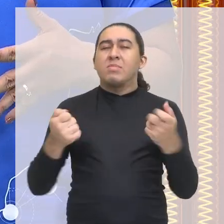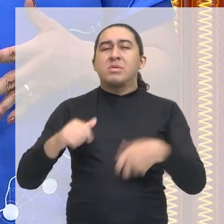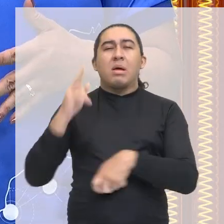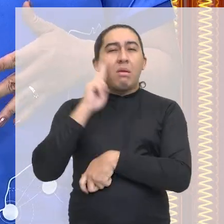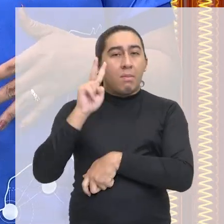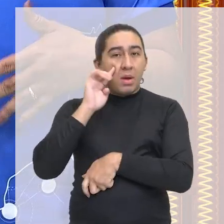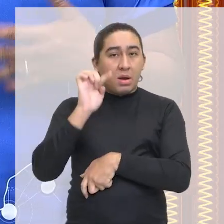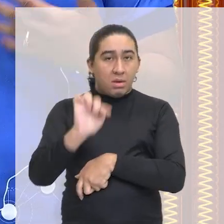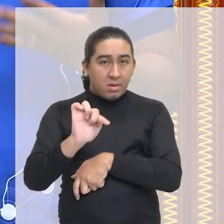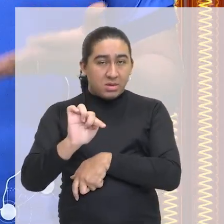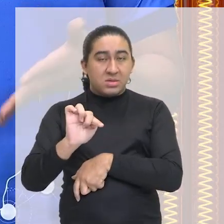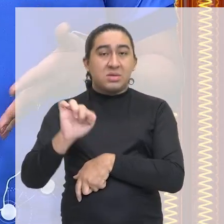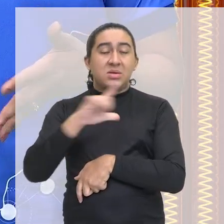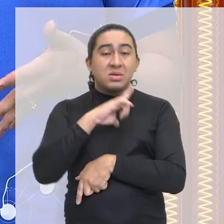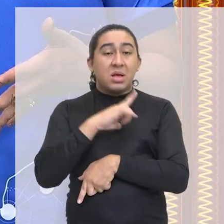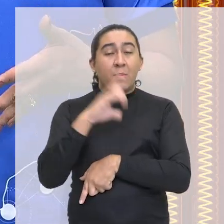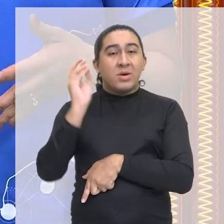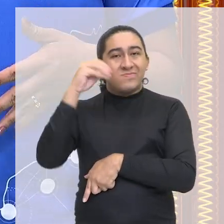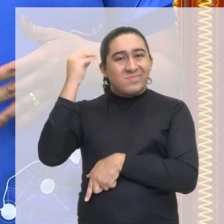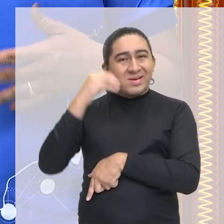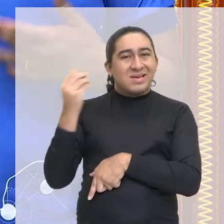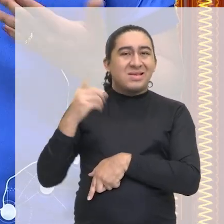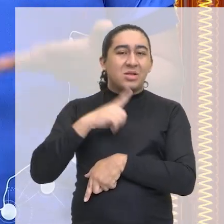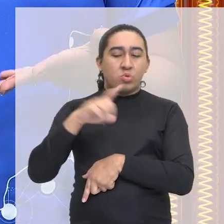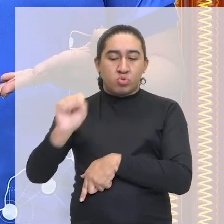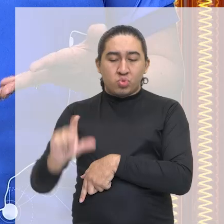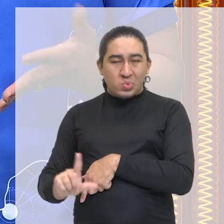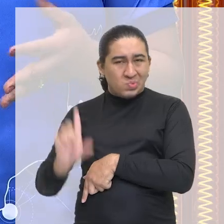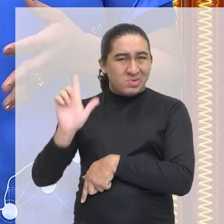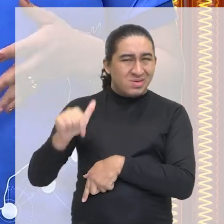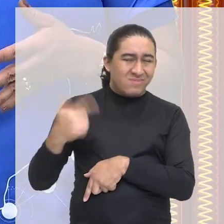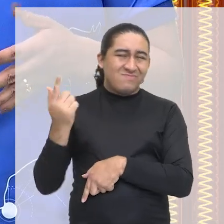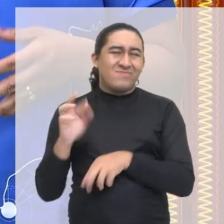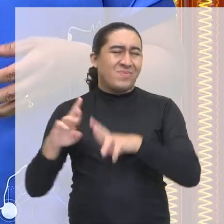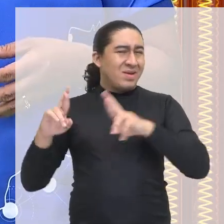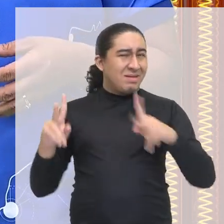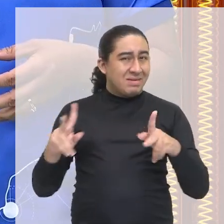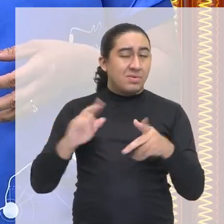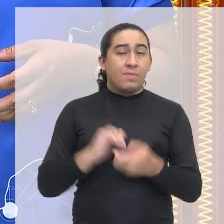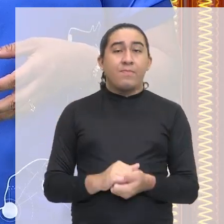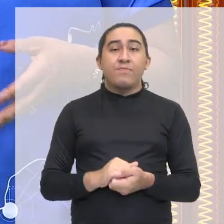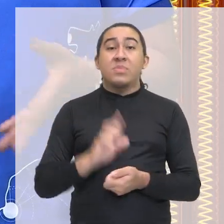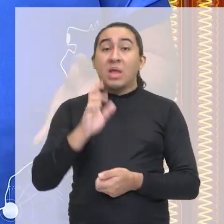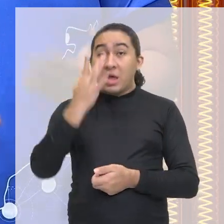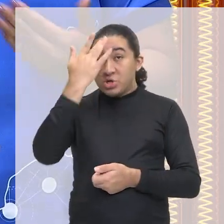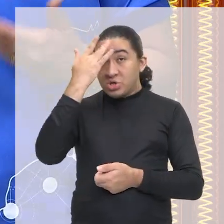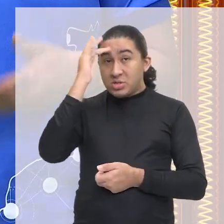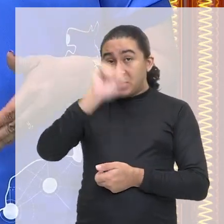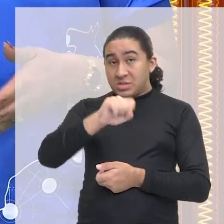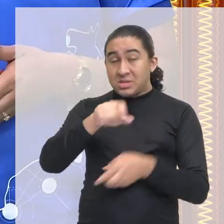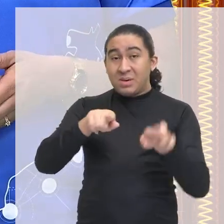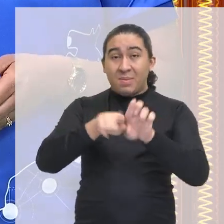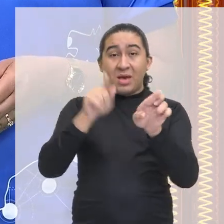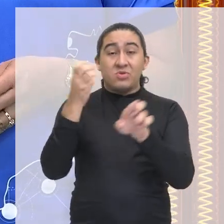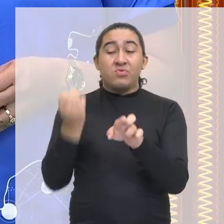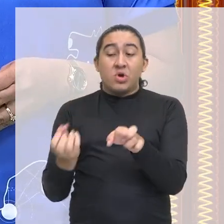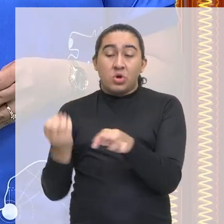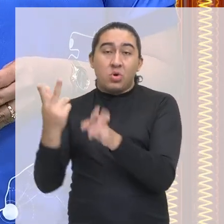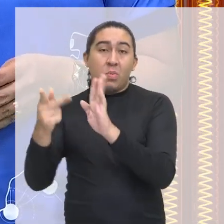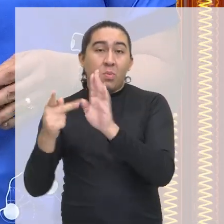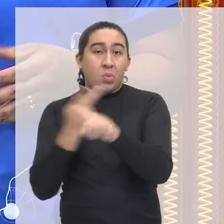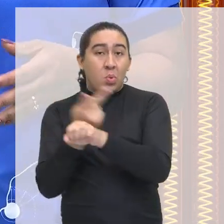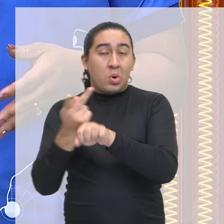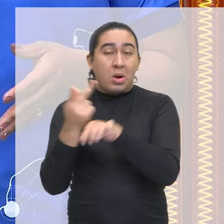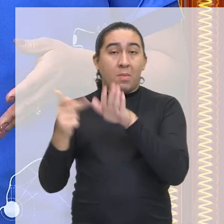uma experiência na África do Sul que não foi muito atrativa para ele. Ele era indiano, mas ele foi para a África do Sul em busca